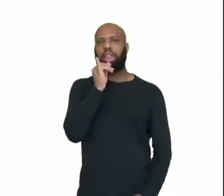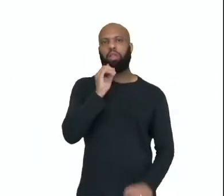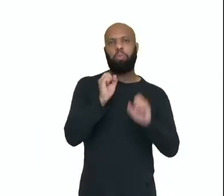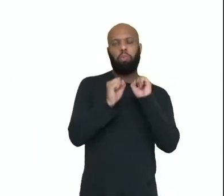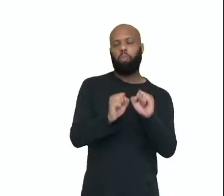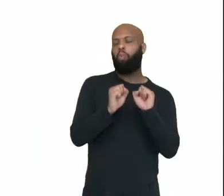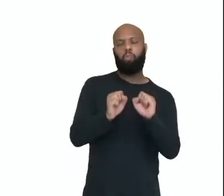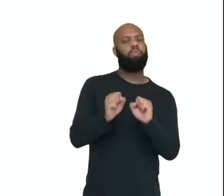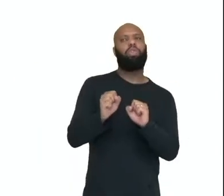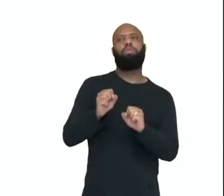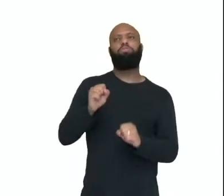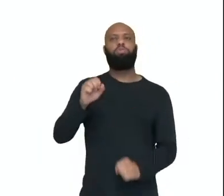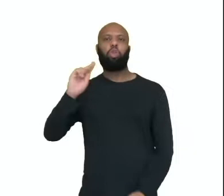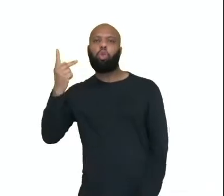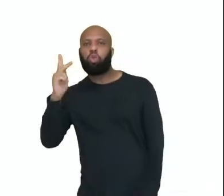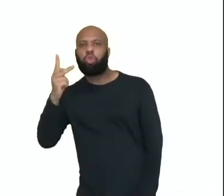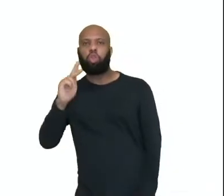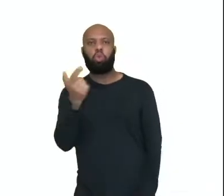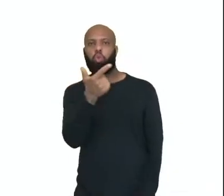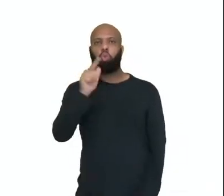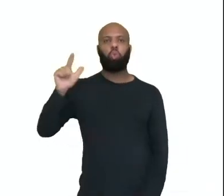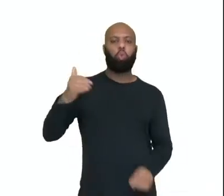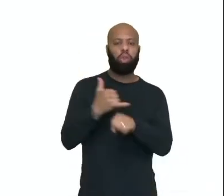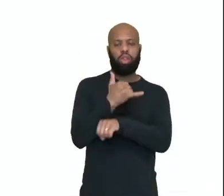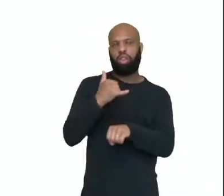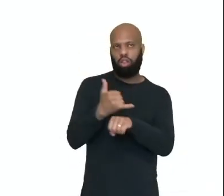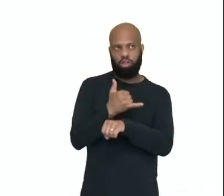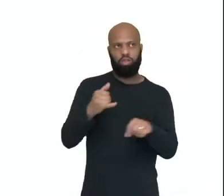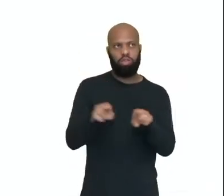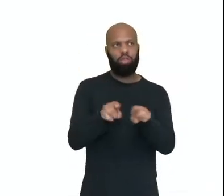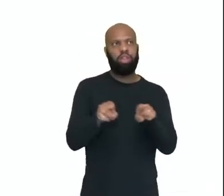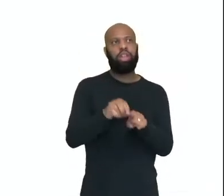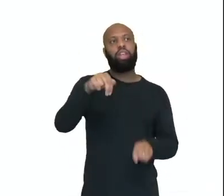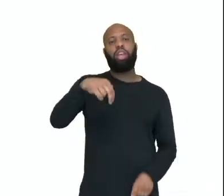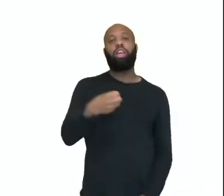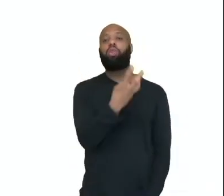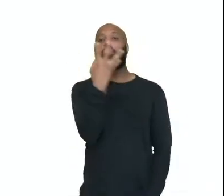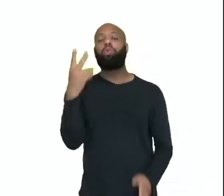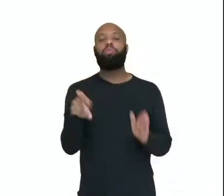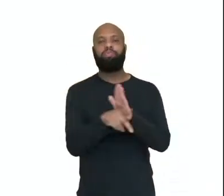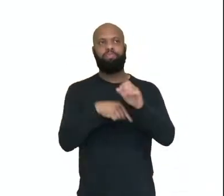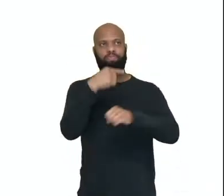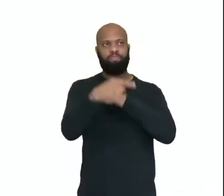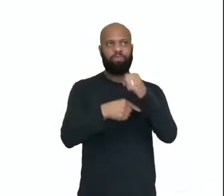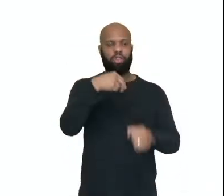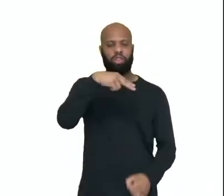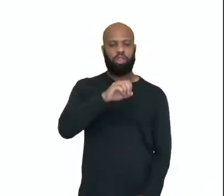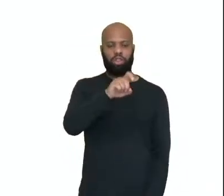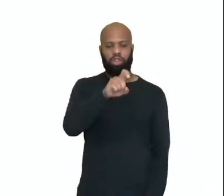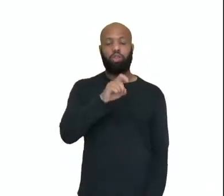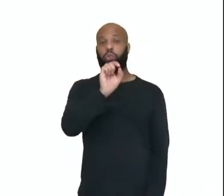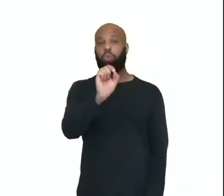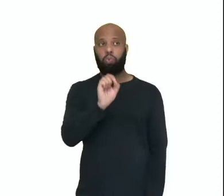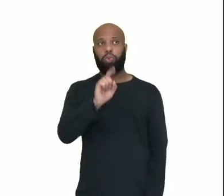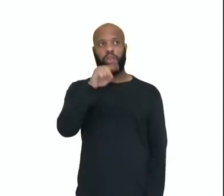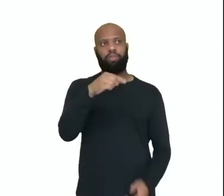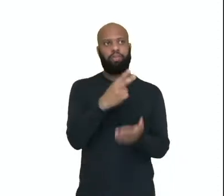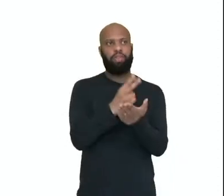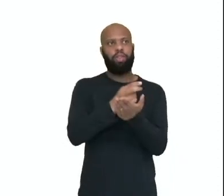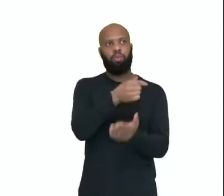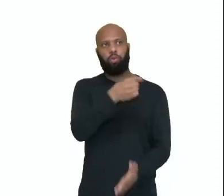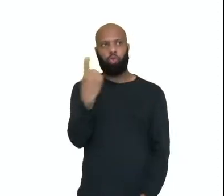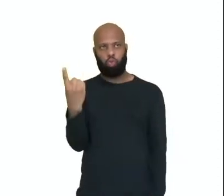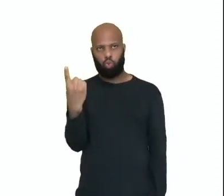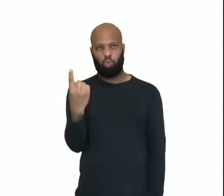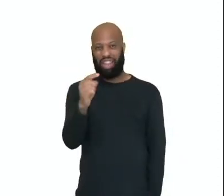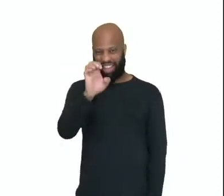um metal, o O, o oxigênio, o N, o número de átomos desse elemento químico, e o NOx do oxigênio vai ser sempre menos 1 nesse